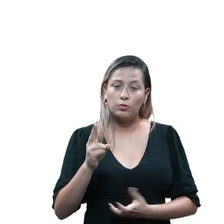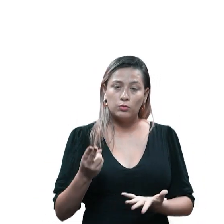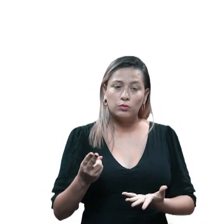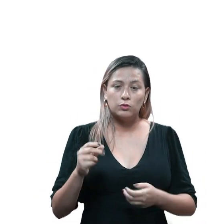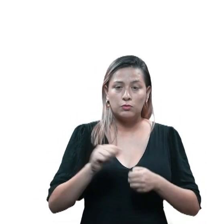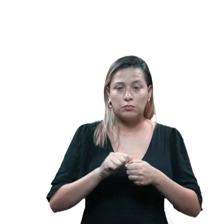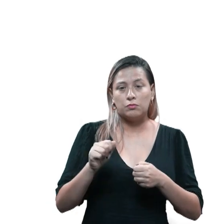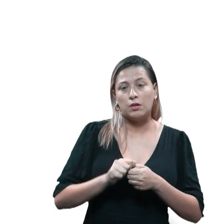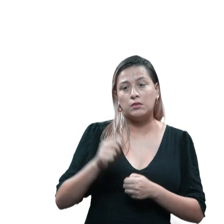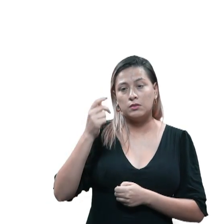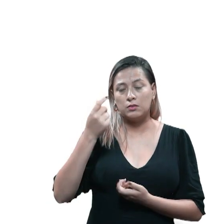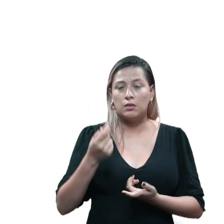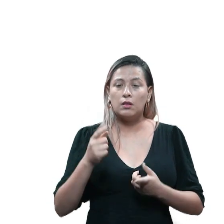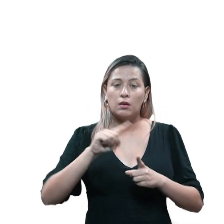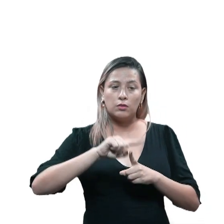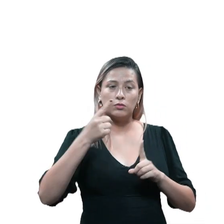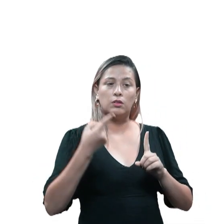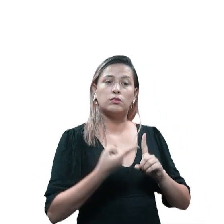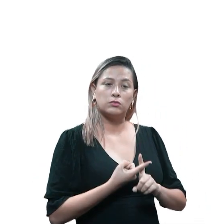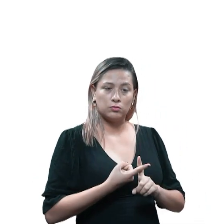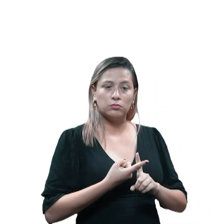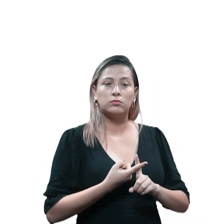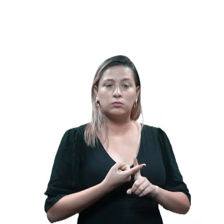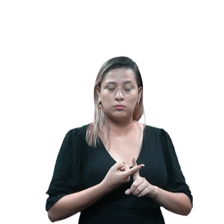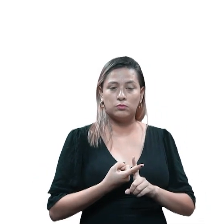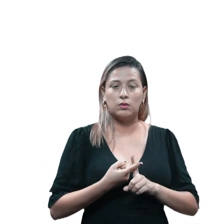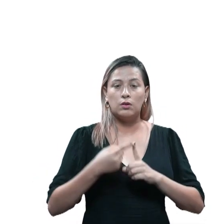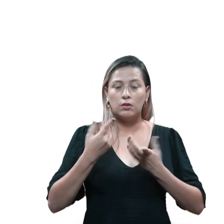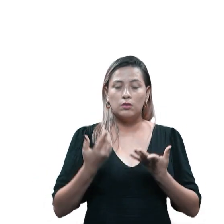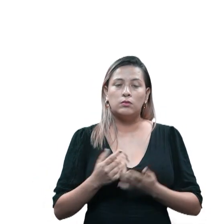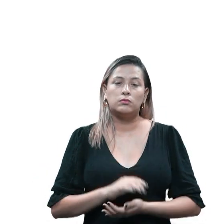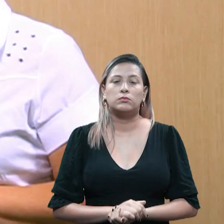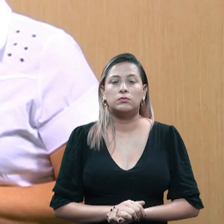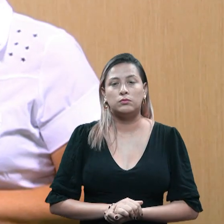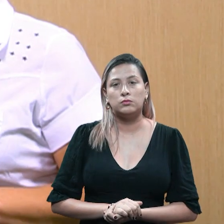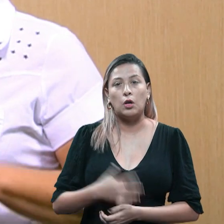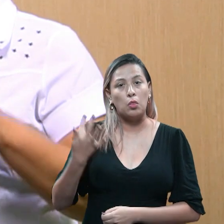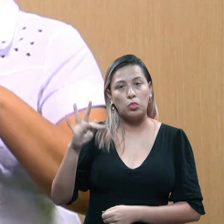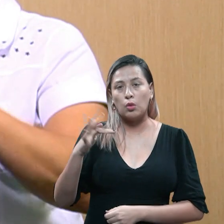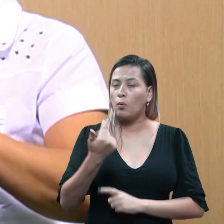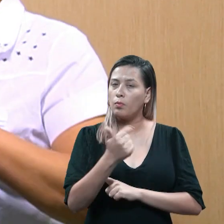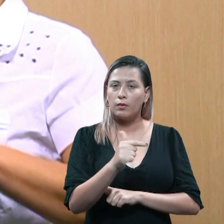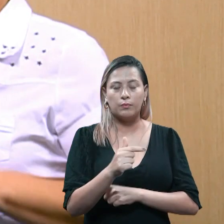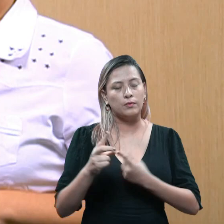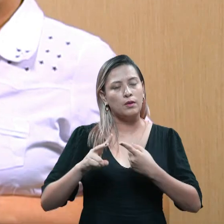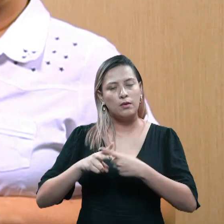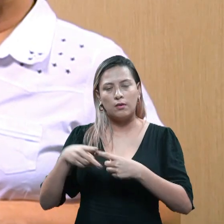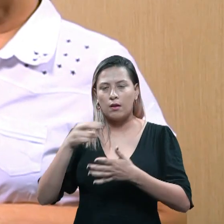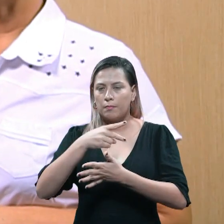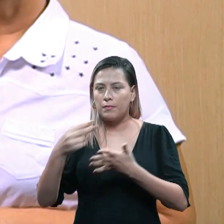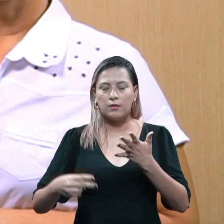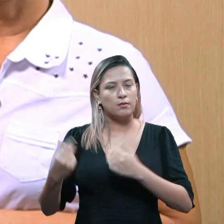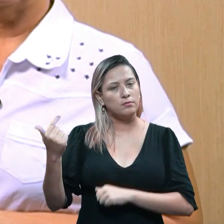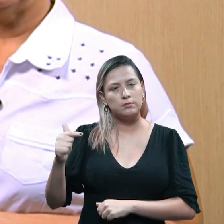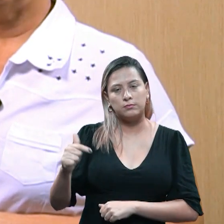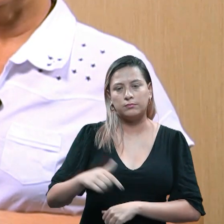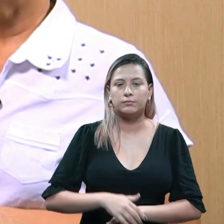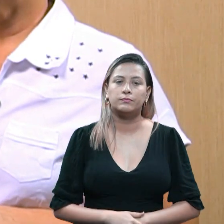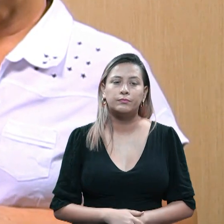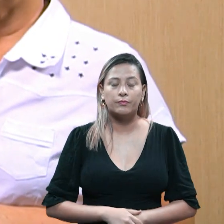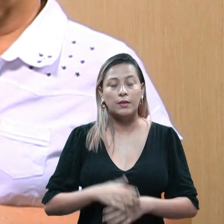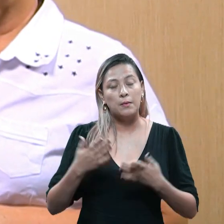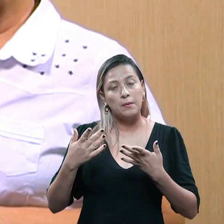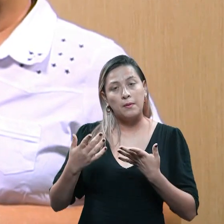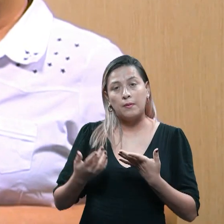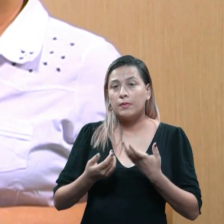gestantes, promove a desintoxicação facial, sem dor e sem aparelhos. Na extração manual, a